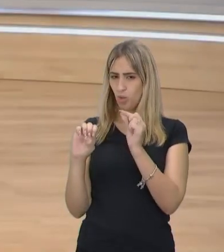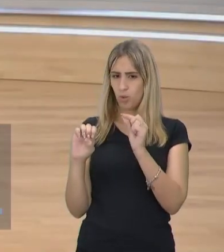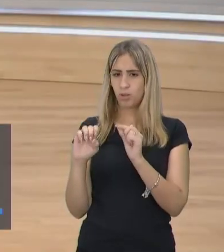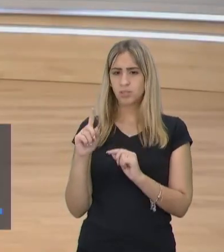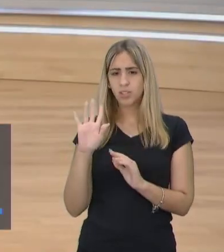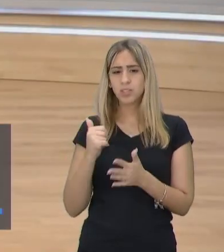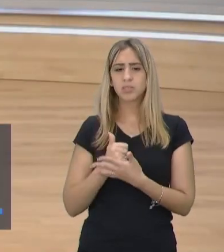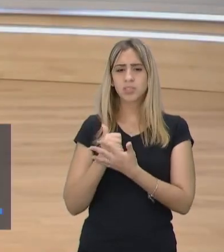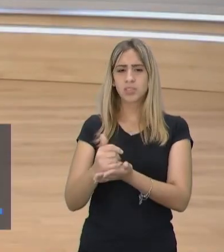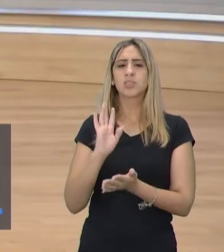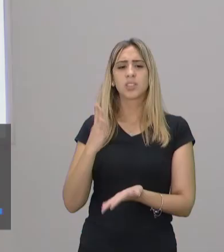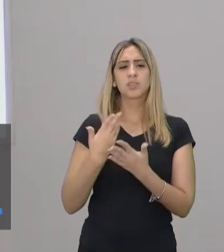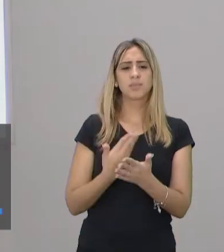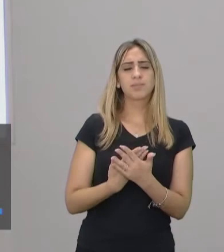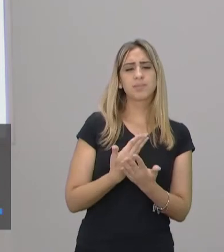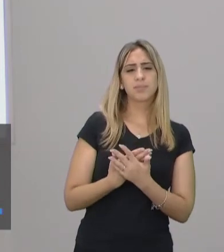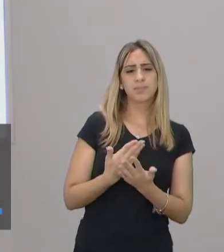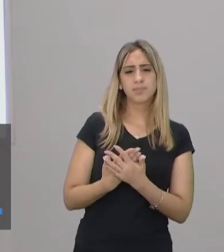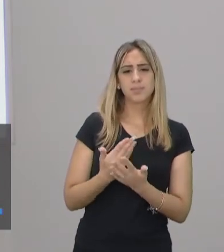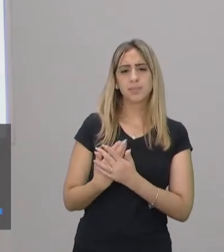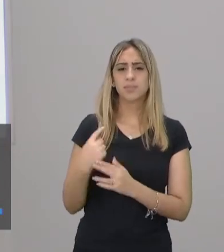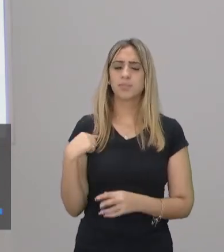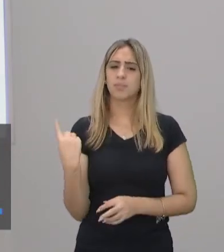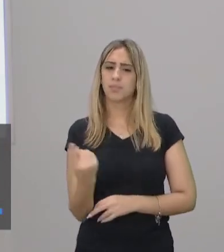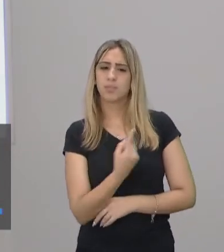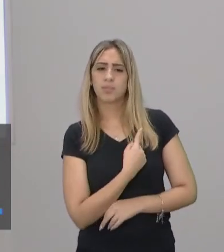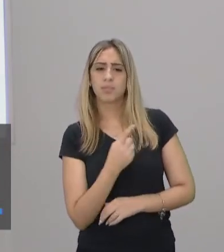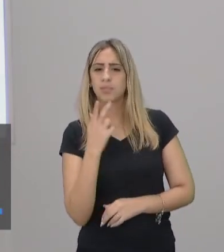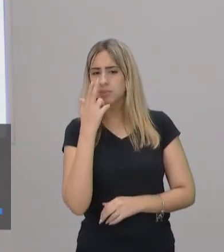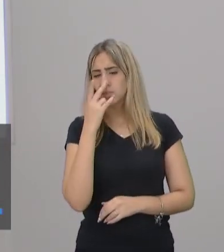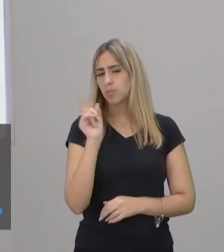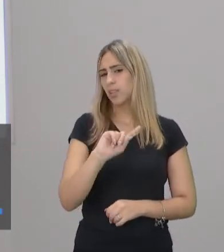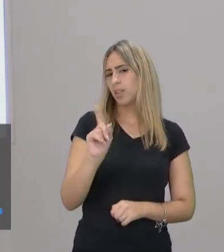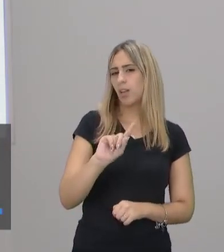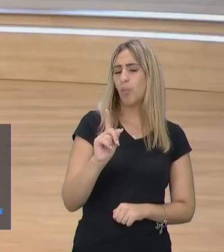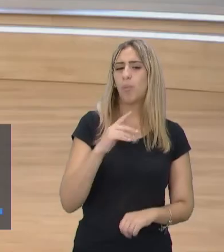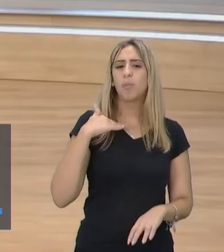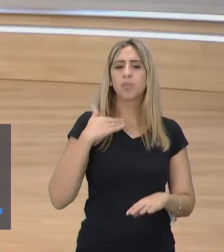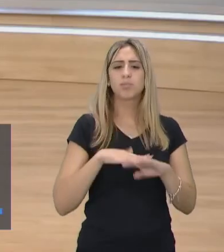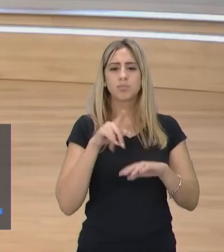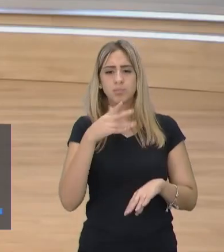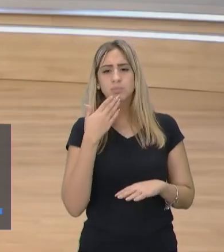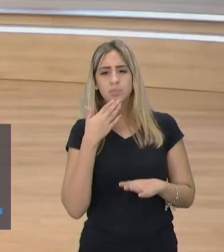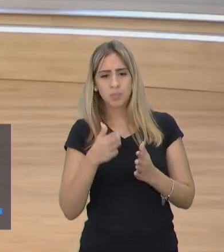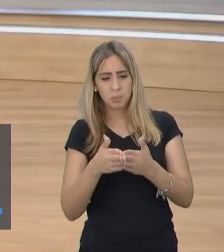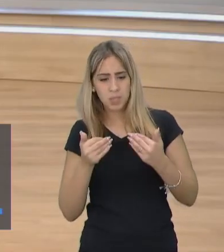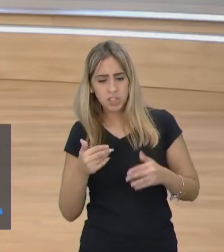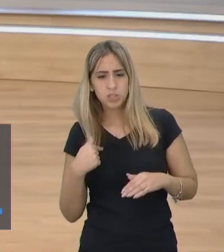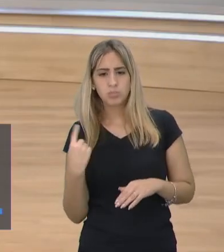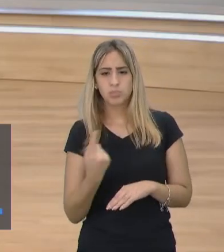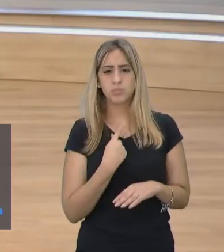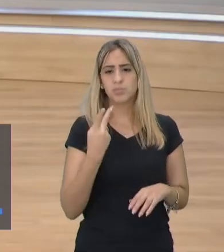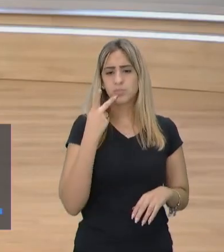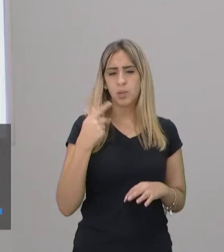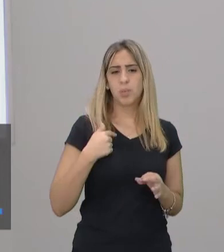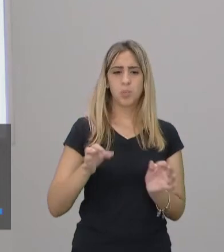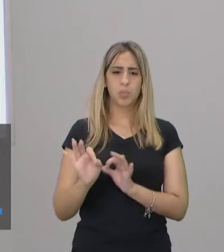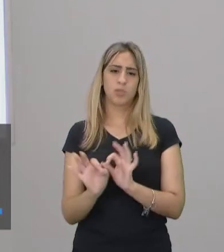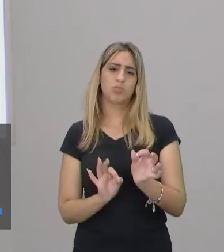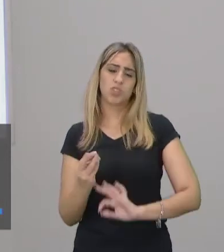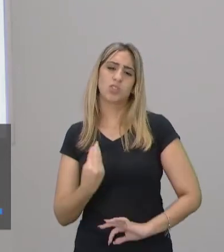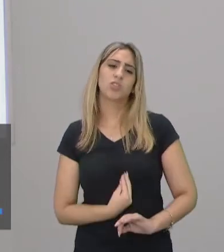já tem estudado e aqui nós estamos vendo que não. Não. Quando você pediu para que eu relatasse o meu projeto